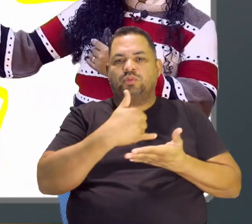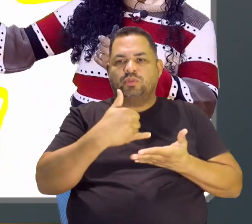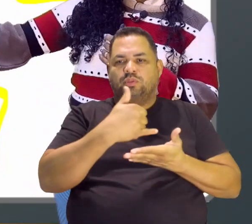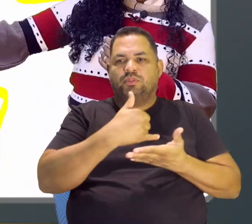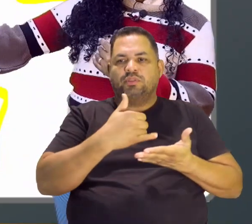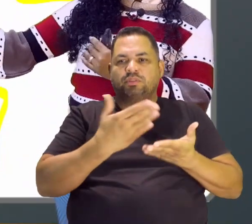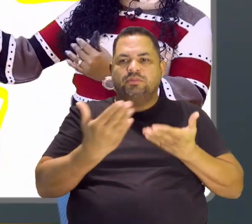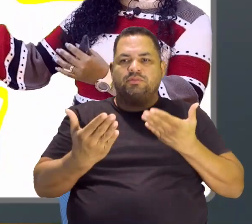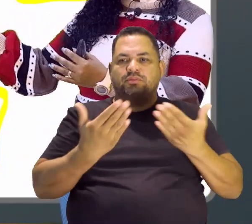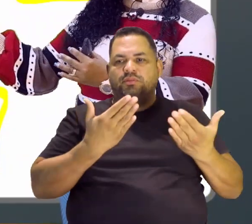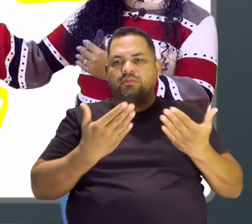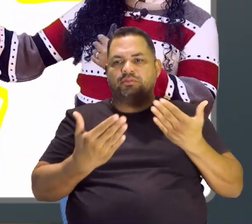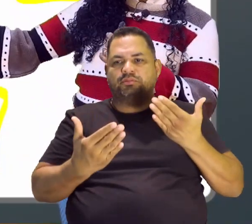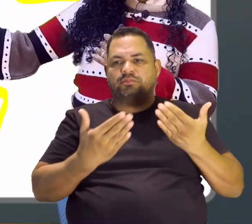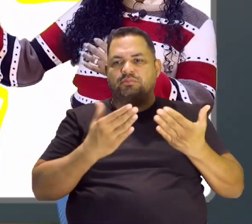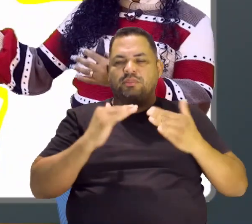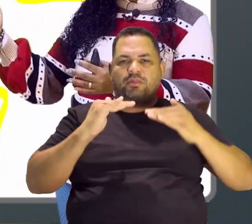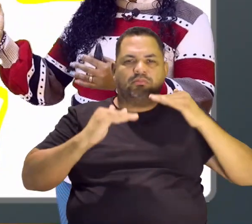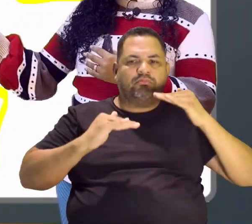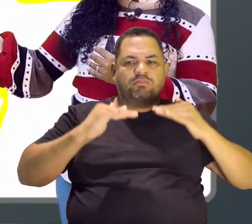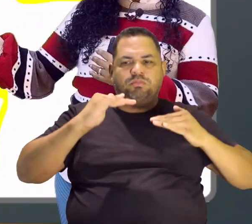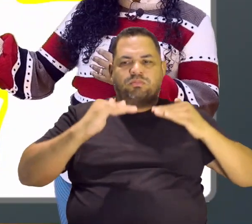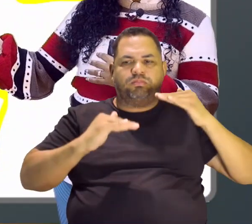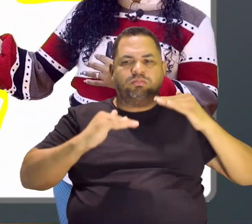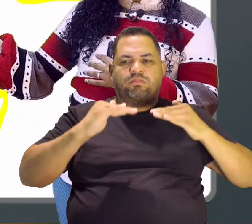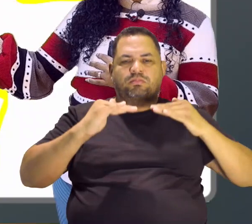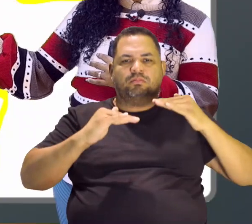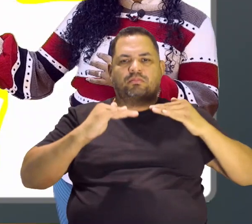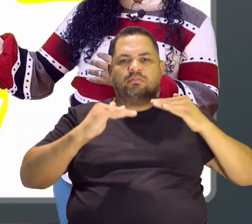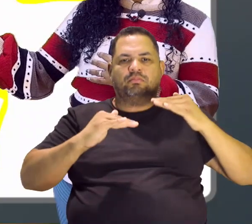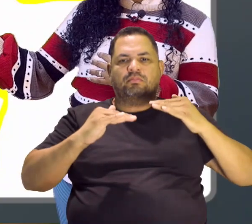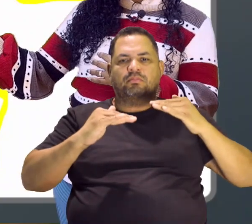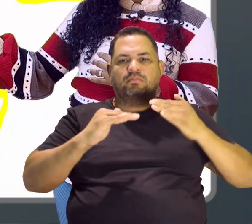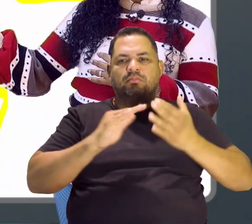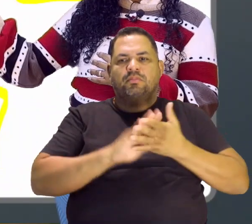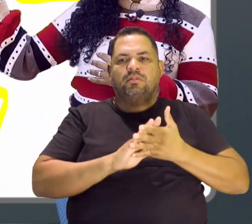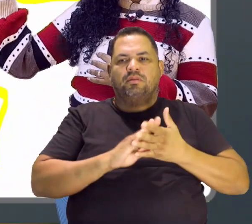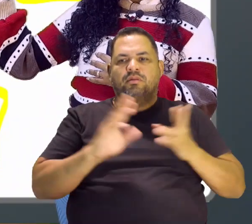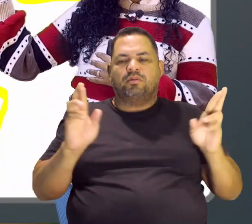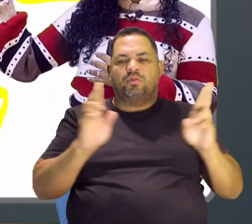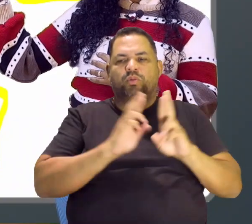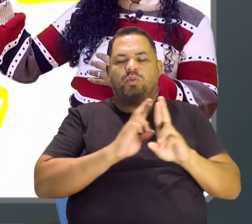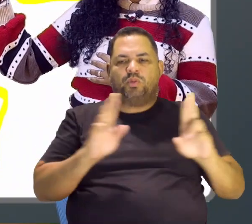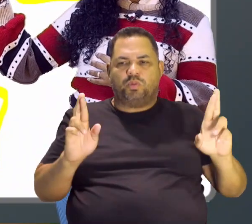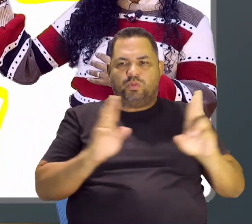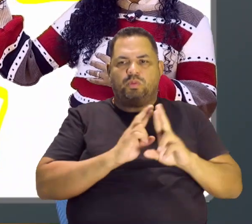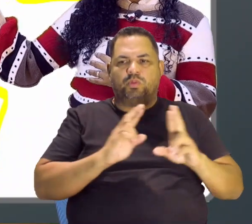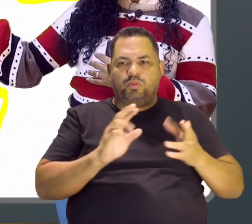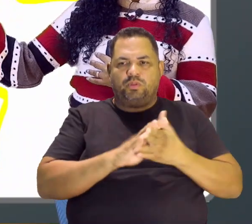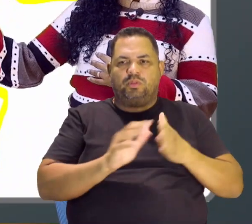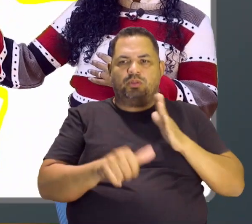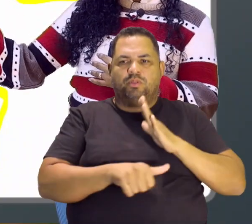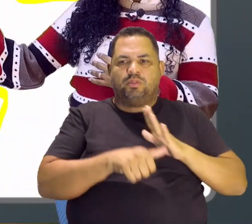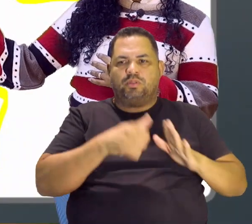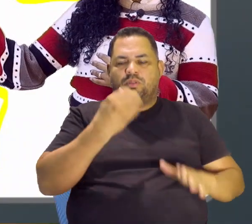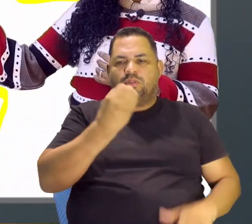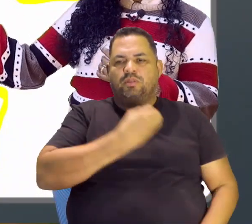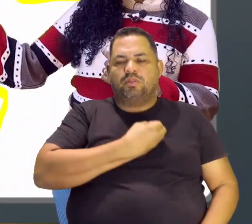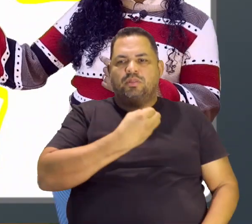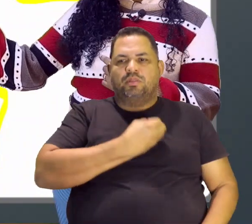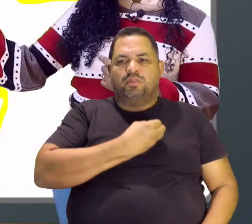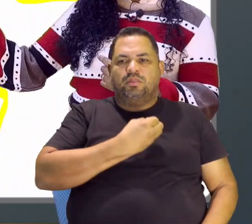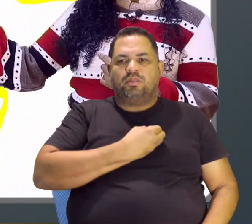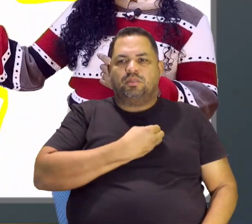também esse contrabalanço aqui, né, em relação aos primeiros dados